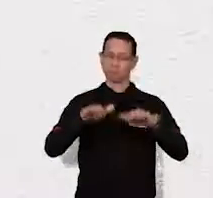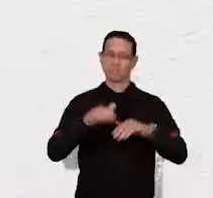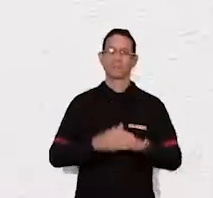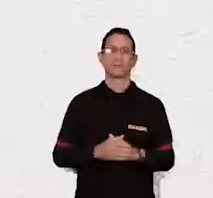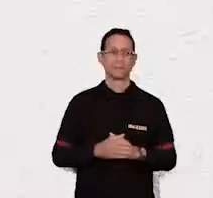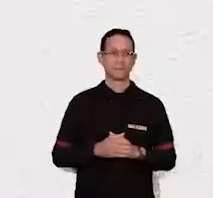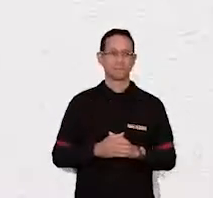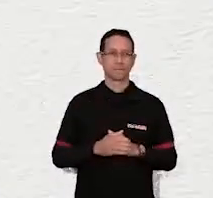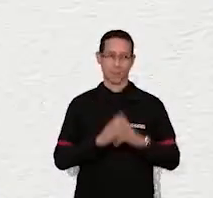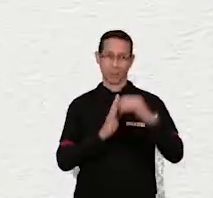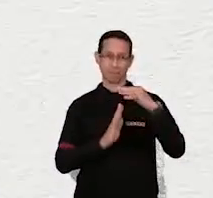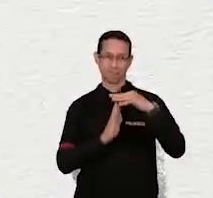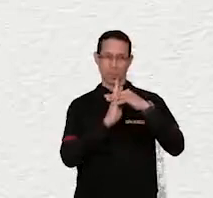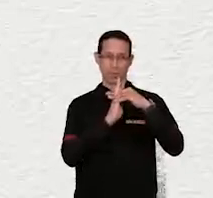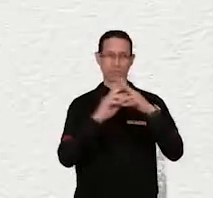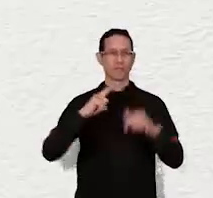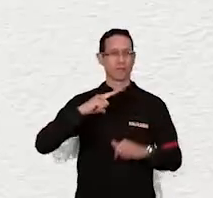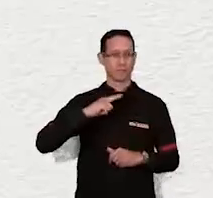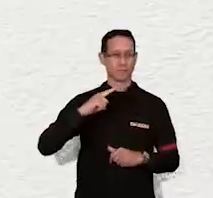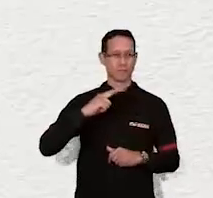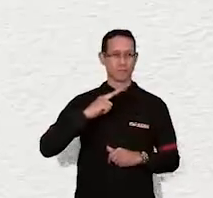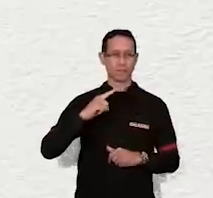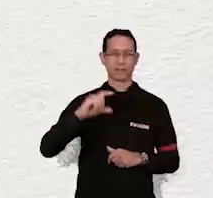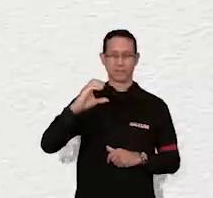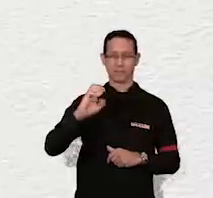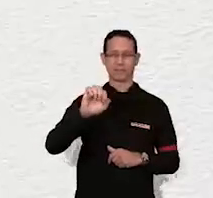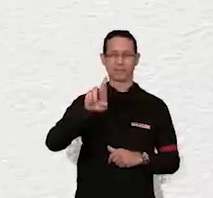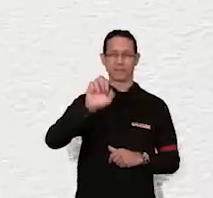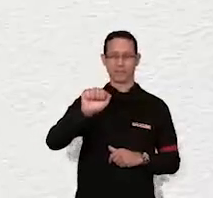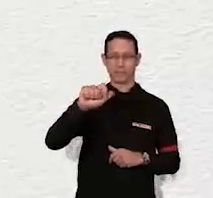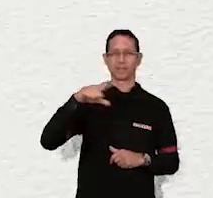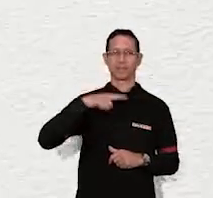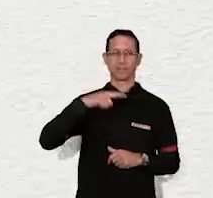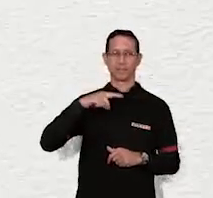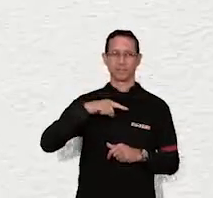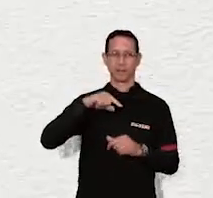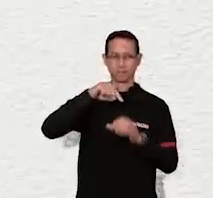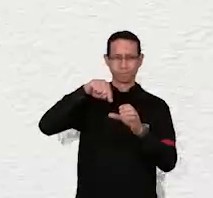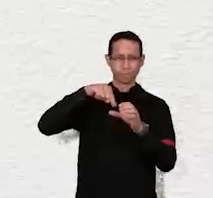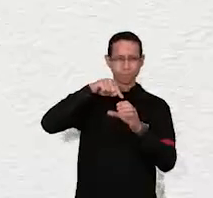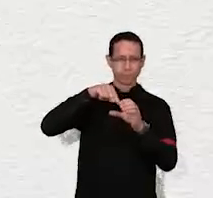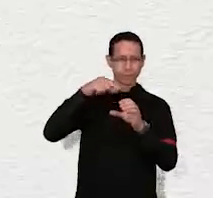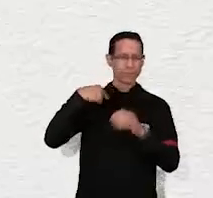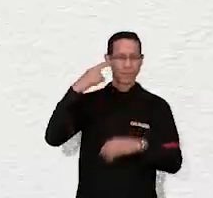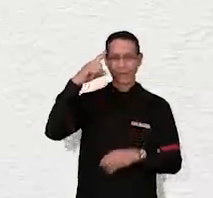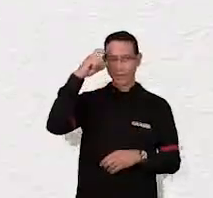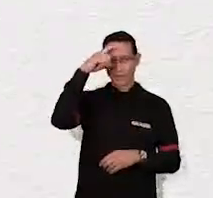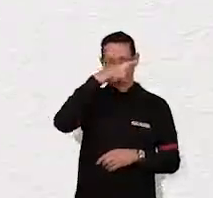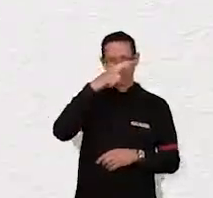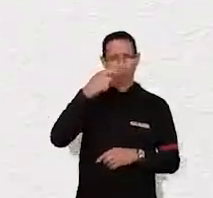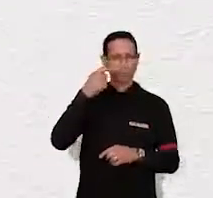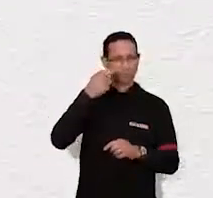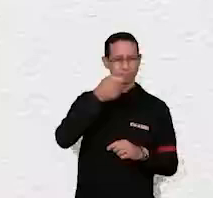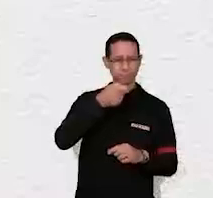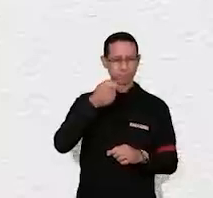quantidade exagerada de cera que às vezes ocupa todo o poro acústico e dificulta o exame.